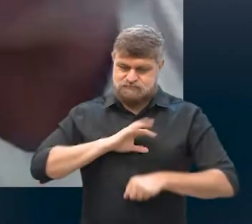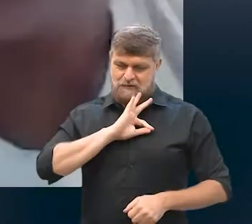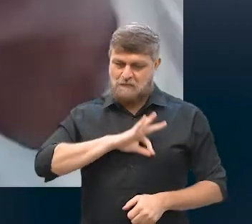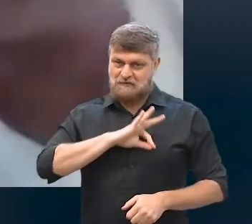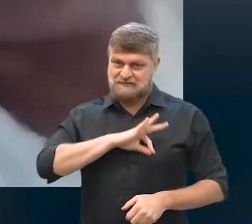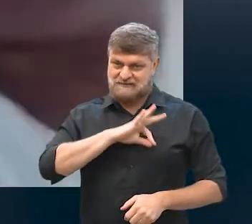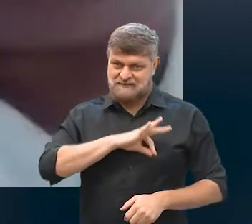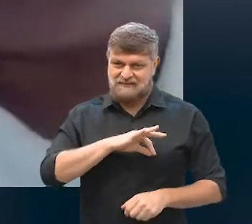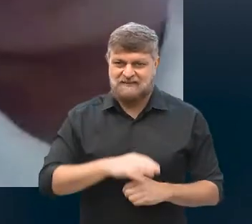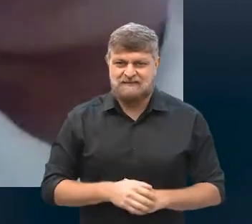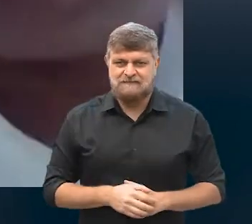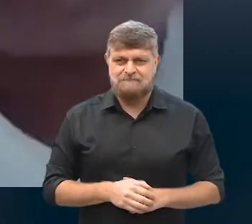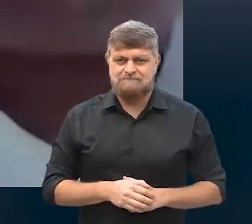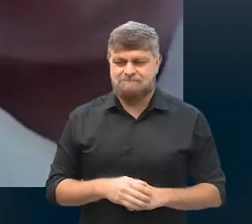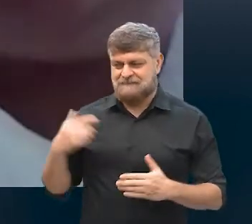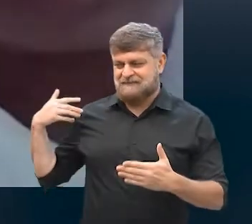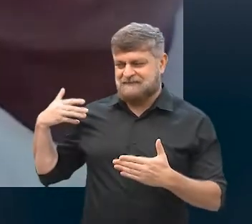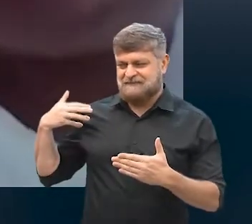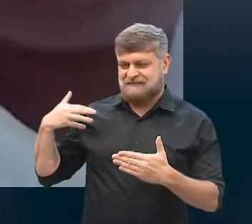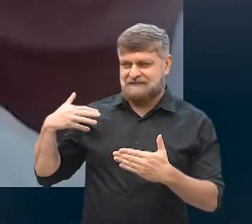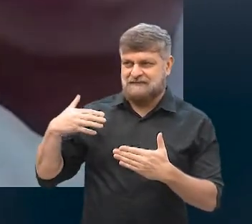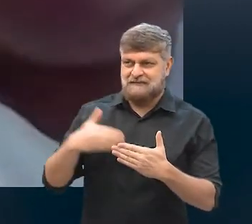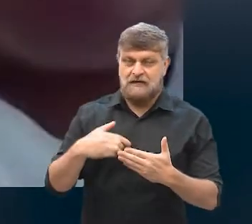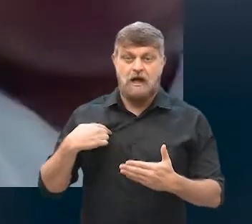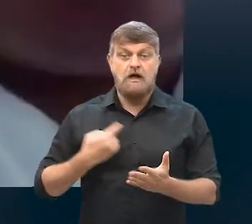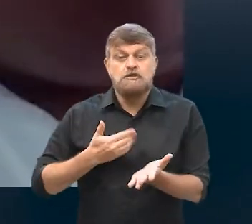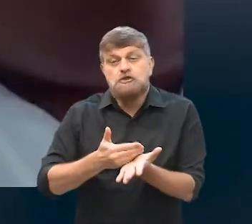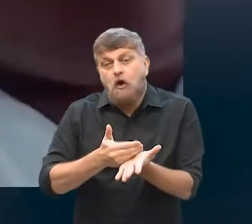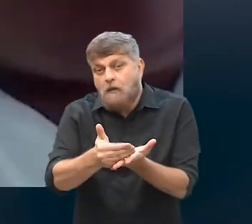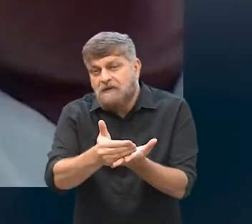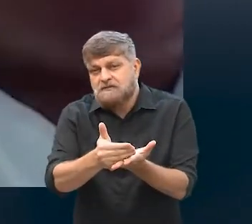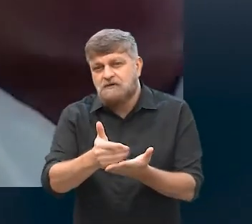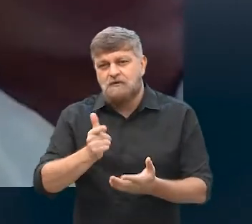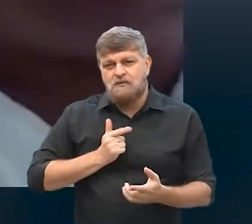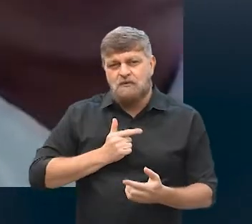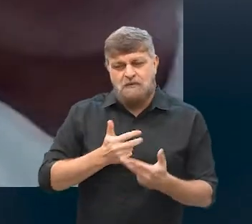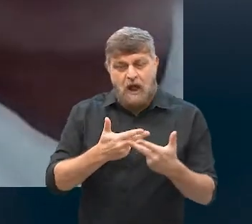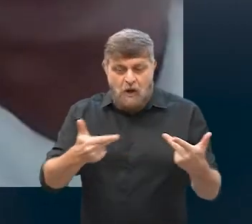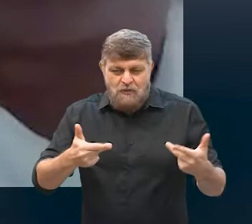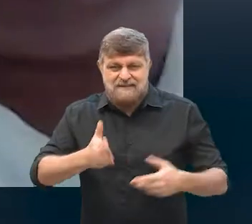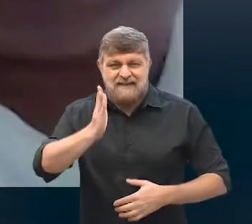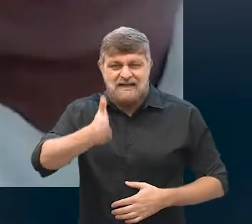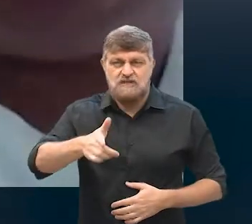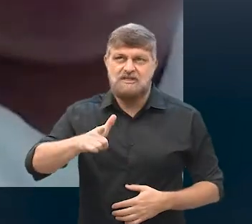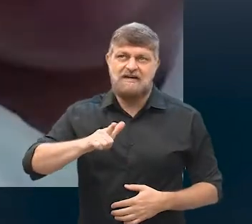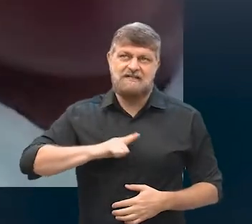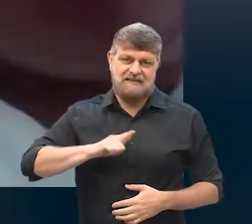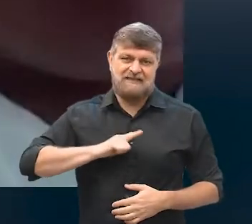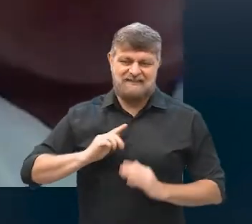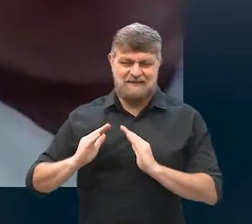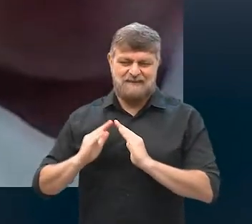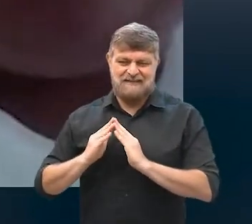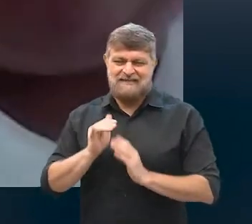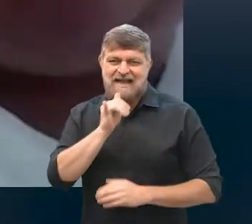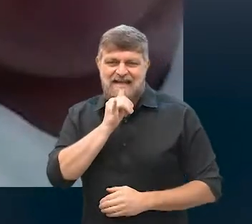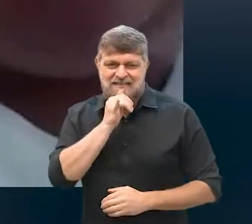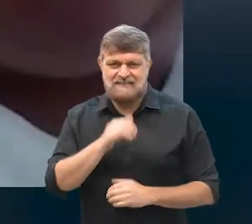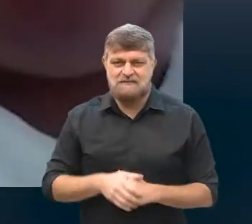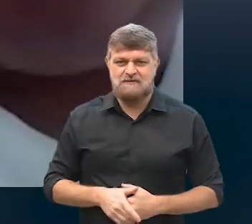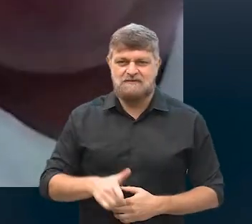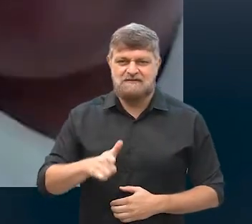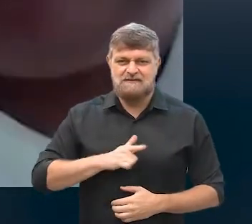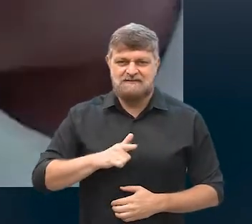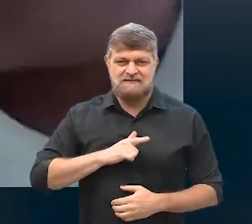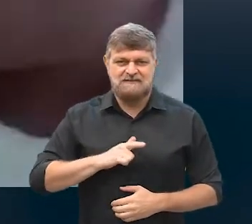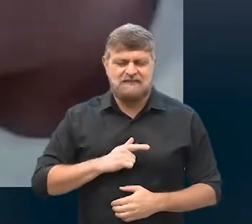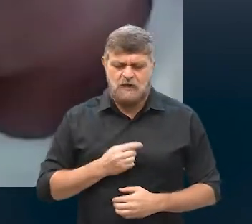Todo esse tempo aqui, nós começamos com coisas que já tínhamos em casa. Por exemplo, era